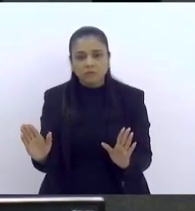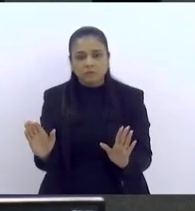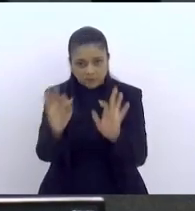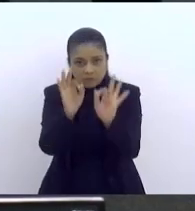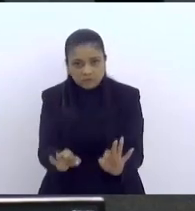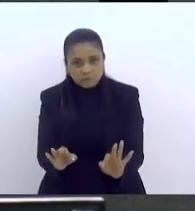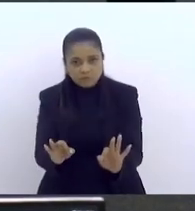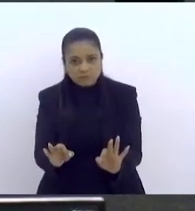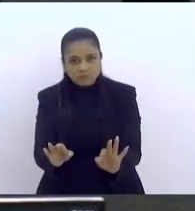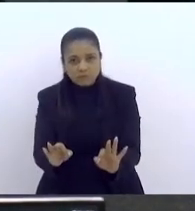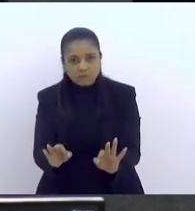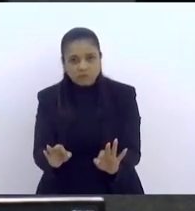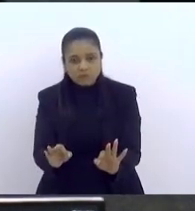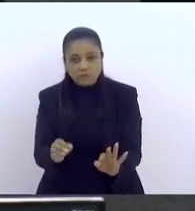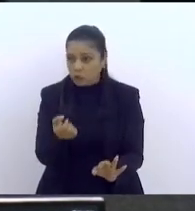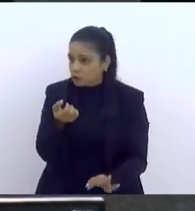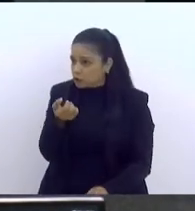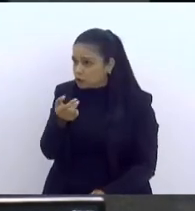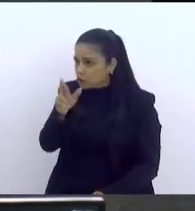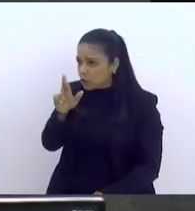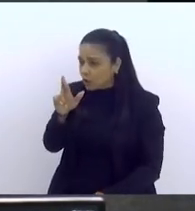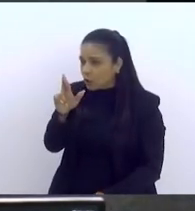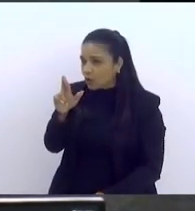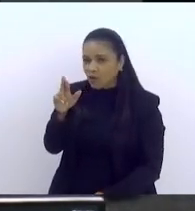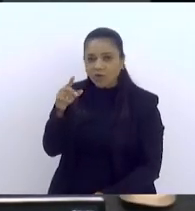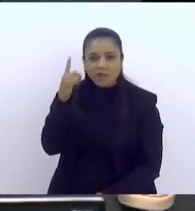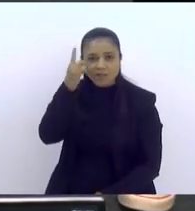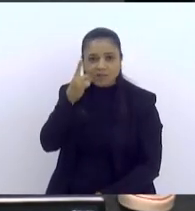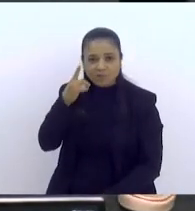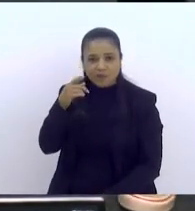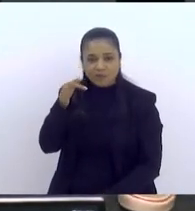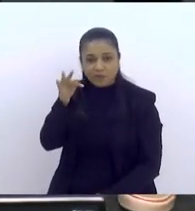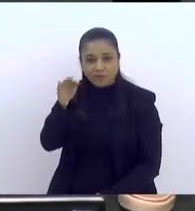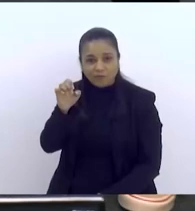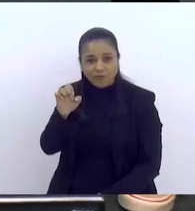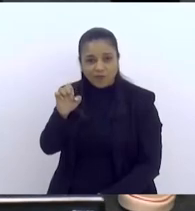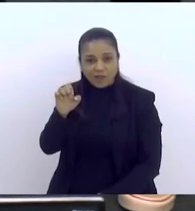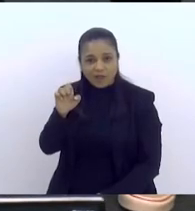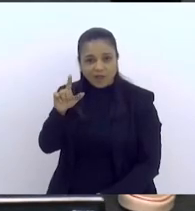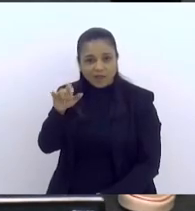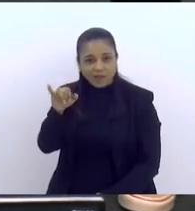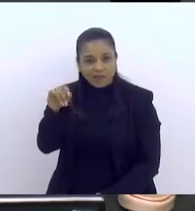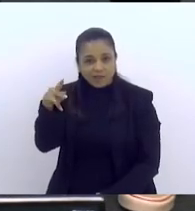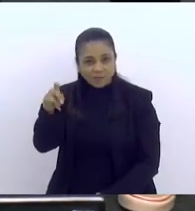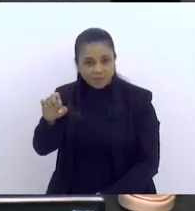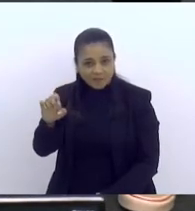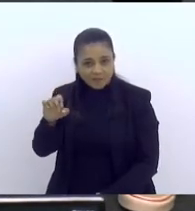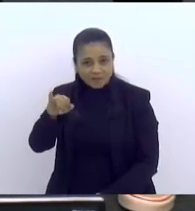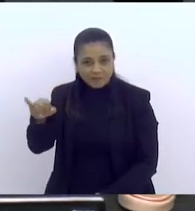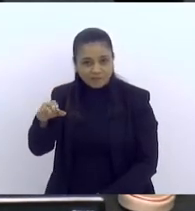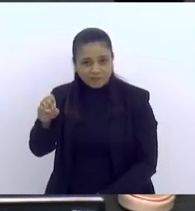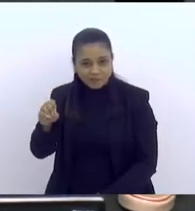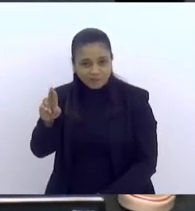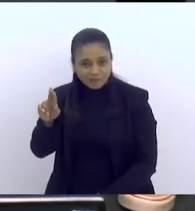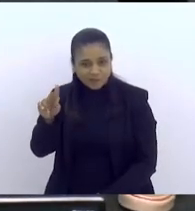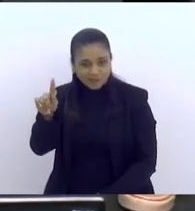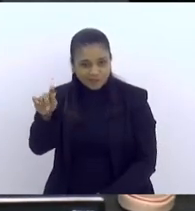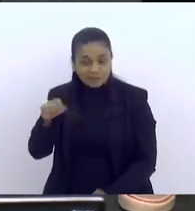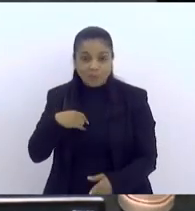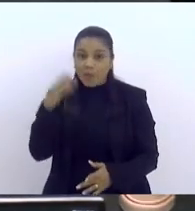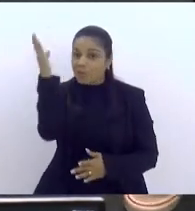Certo, doutor deputado Jorge Felipe? Estado laico é isso. Mas os